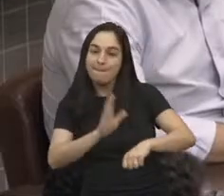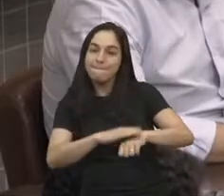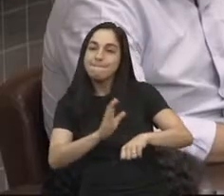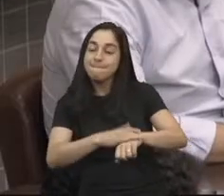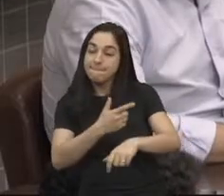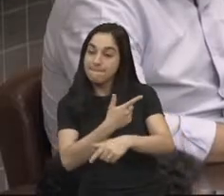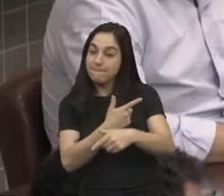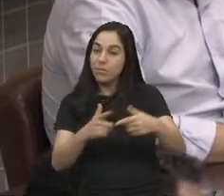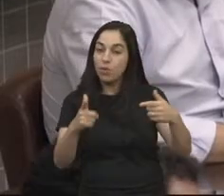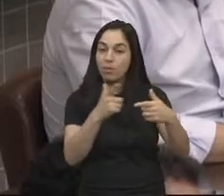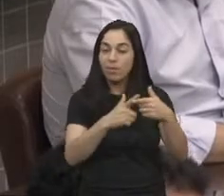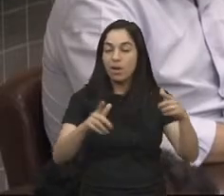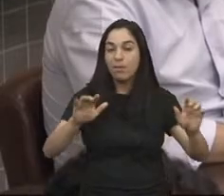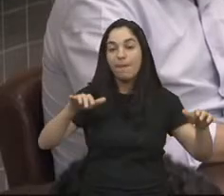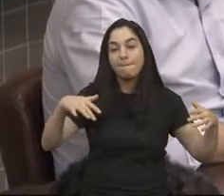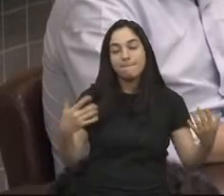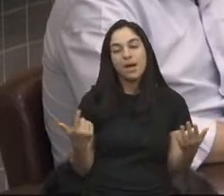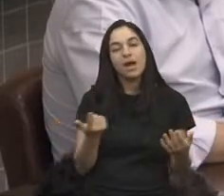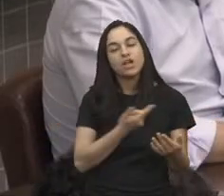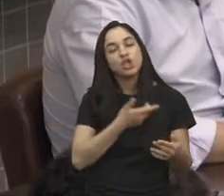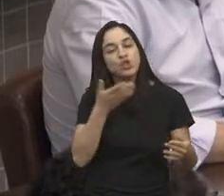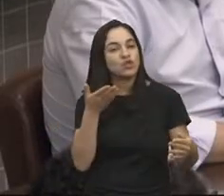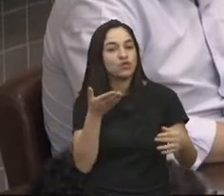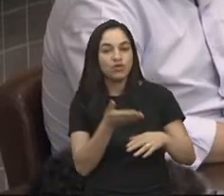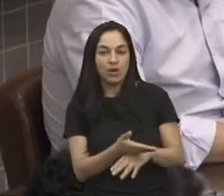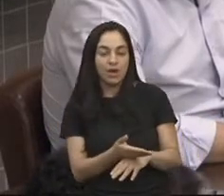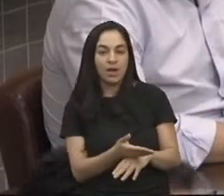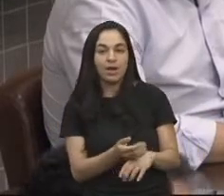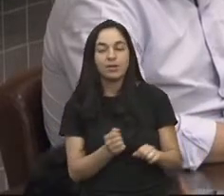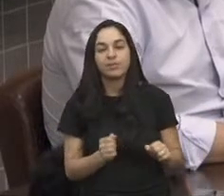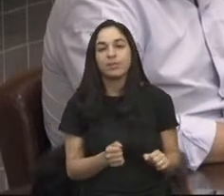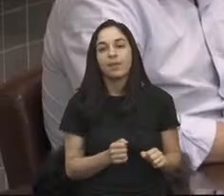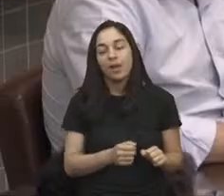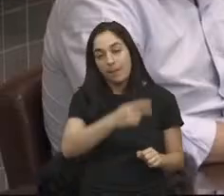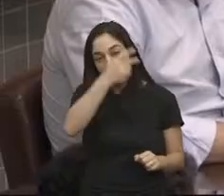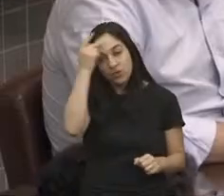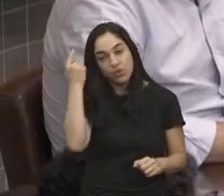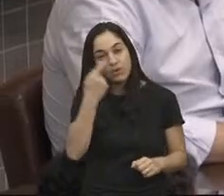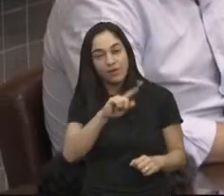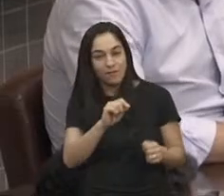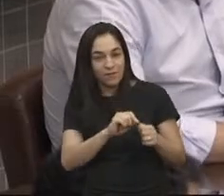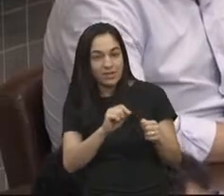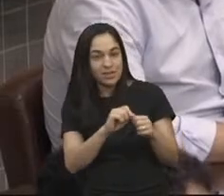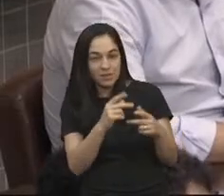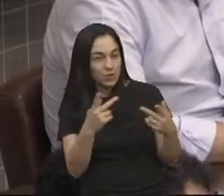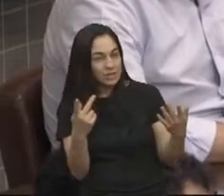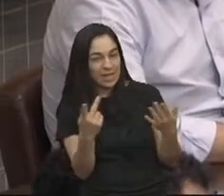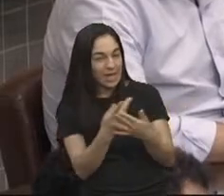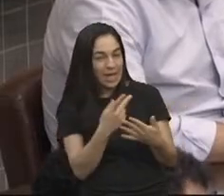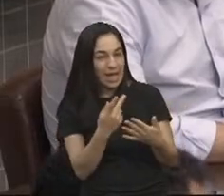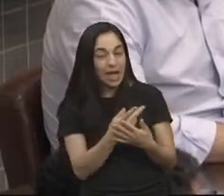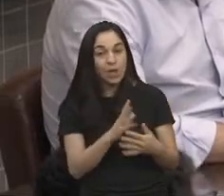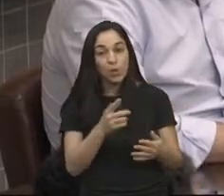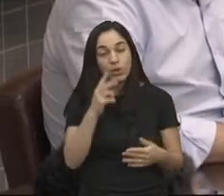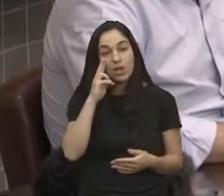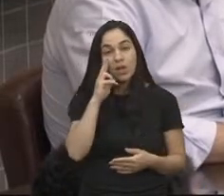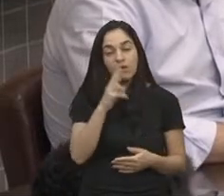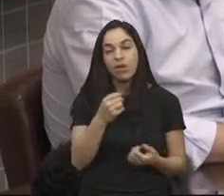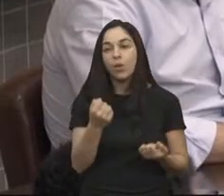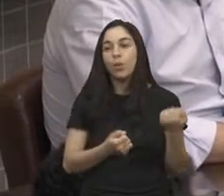problema. Então, mas apesar da gente passar por lá, o munícipe que vai fazer esse ato infracionário, quando ele vê uma viatura da